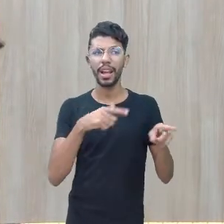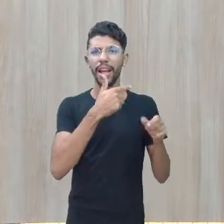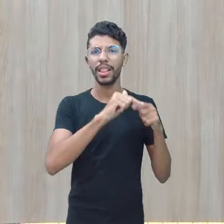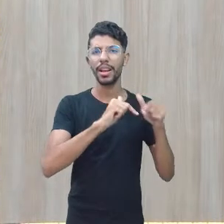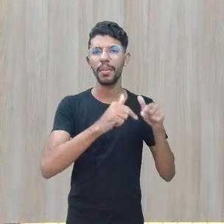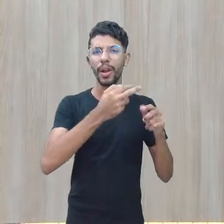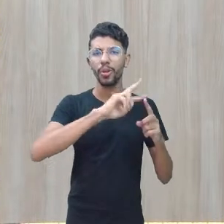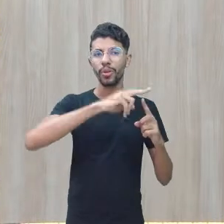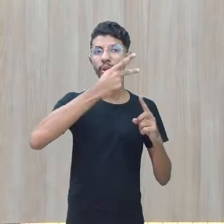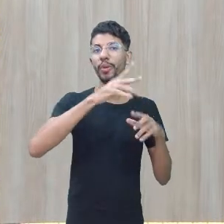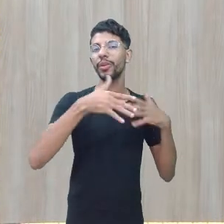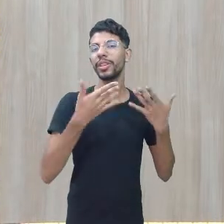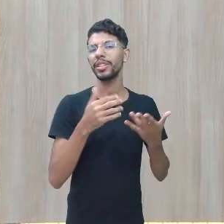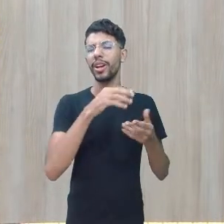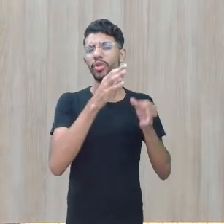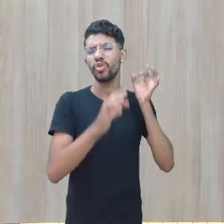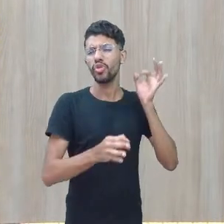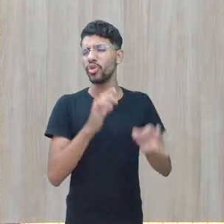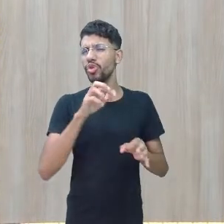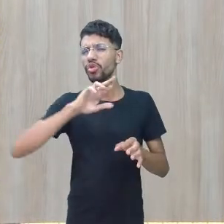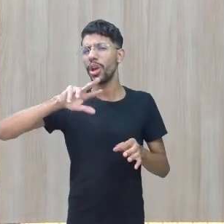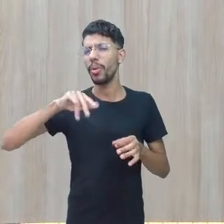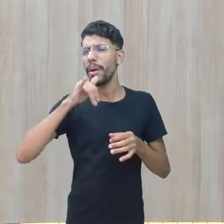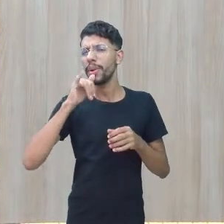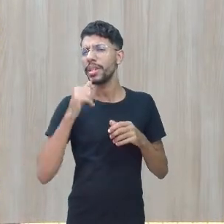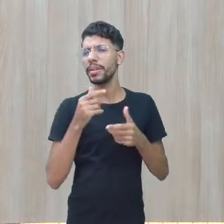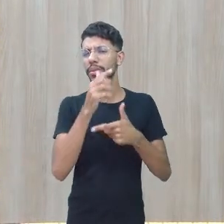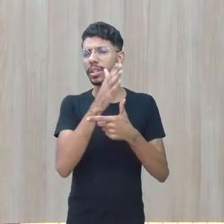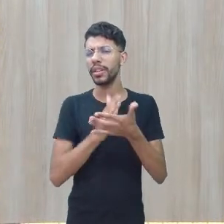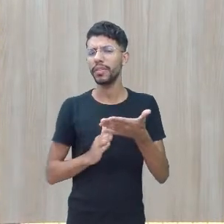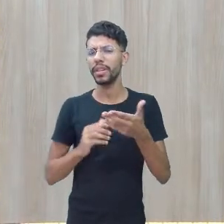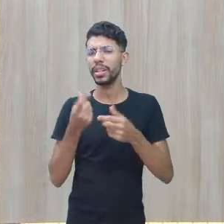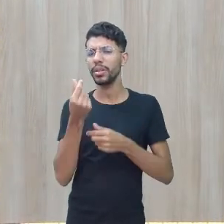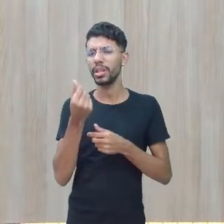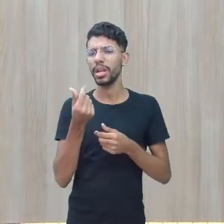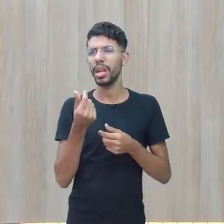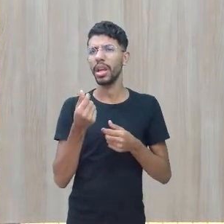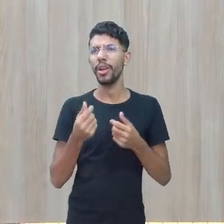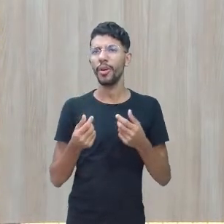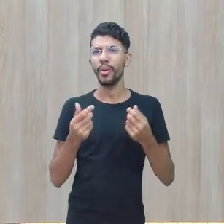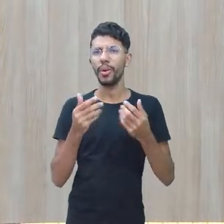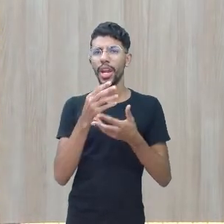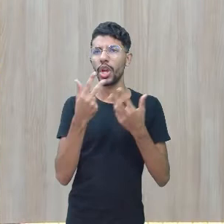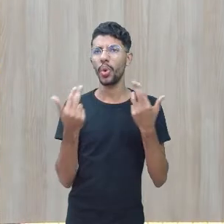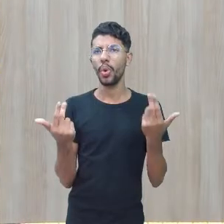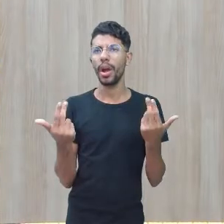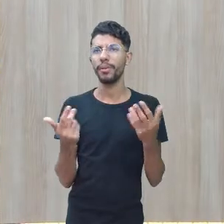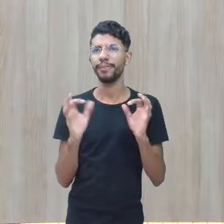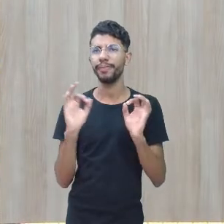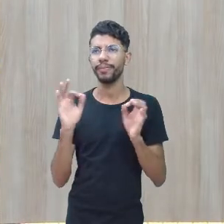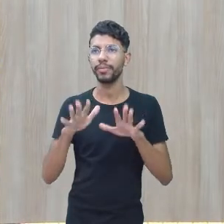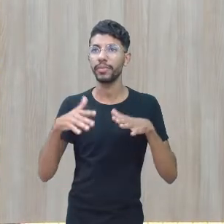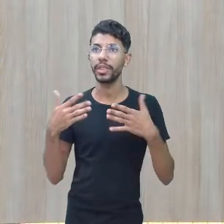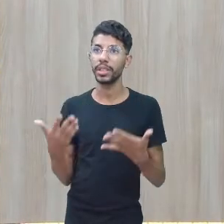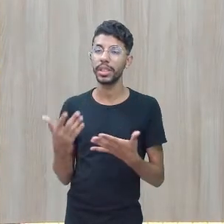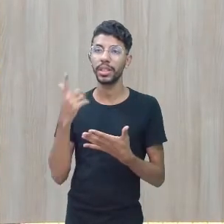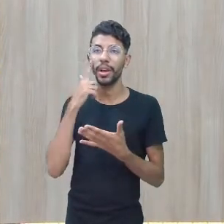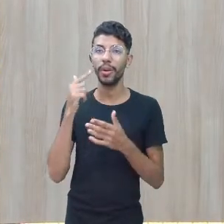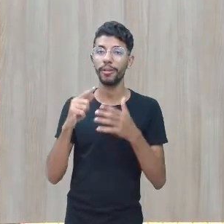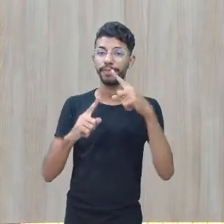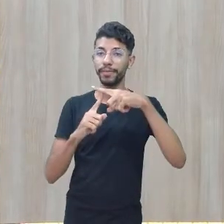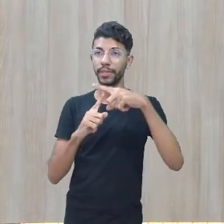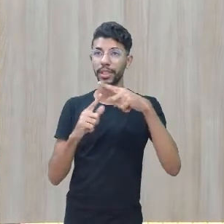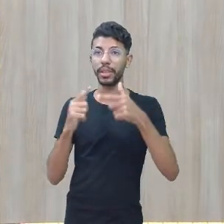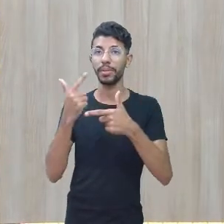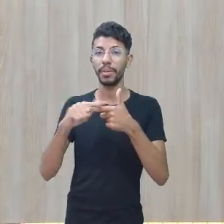outra, a gente viu que não era justo que a gente dividisse esse dinheiro ao meio, tá certo? E esse problema, esse tipo de